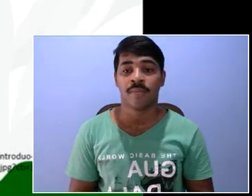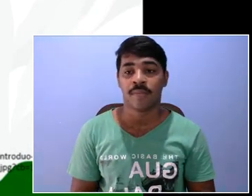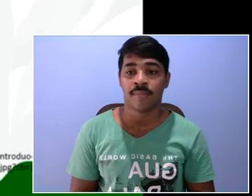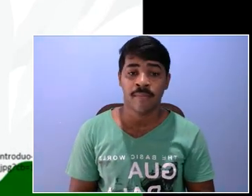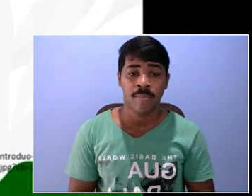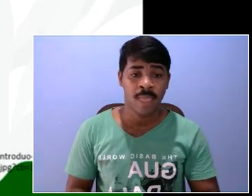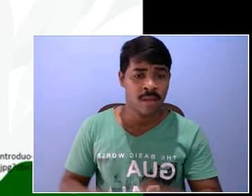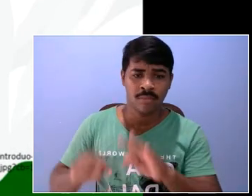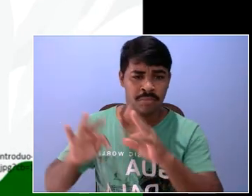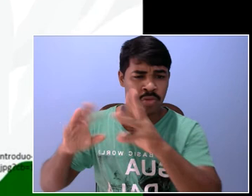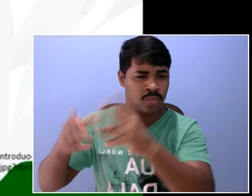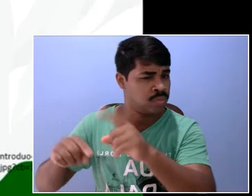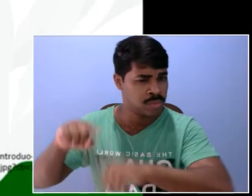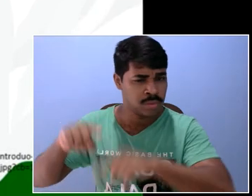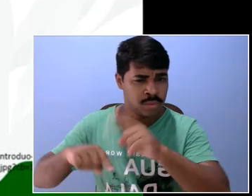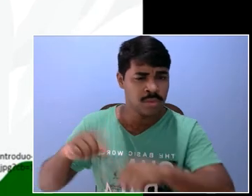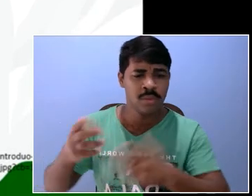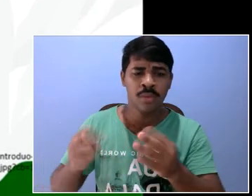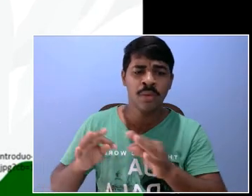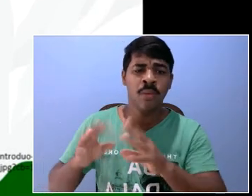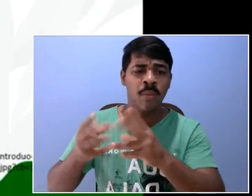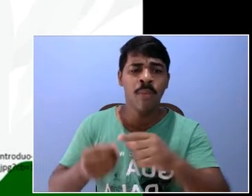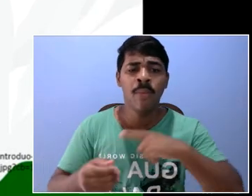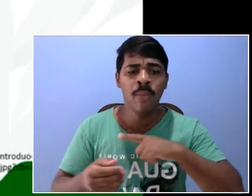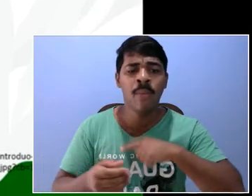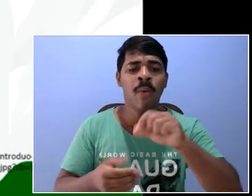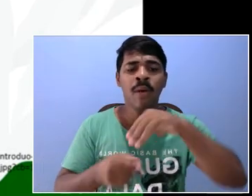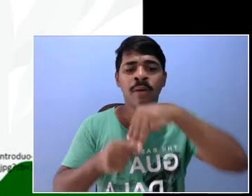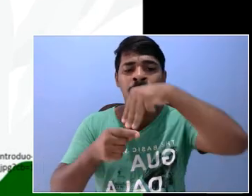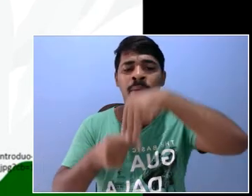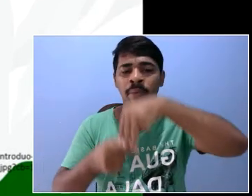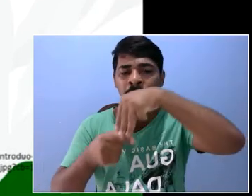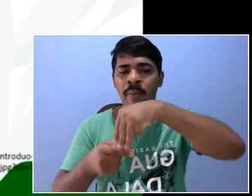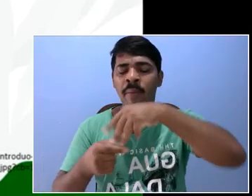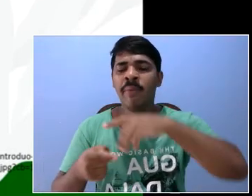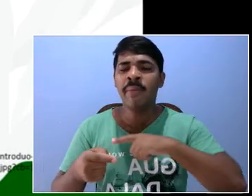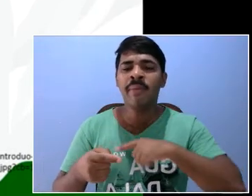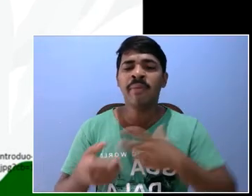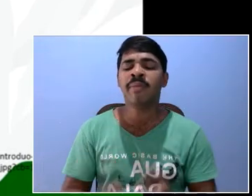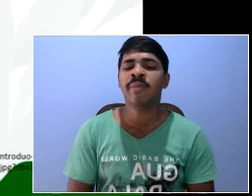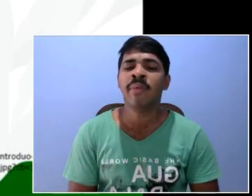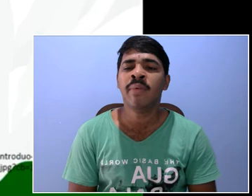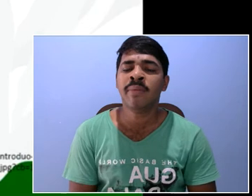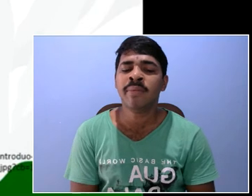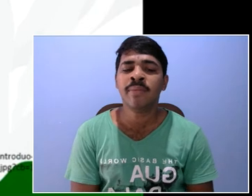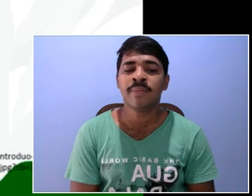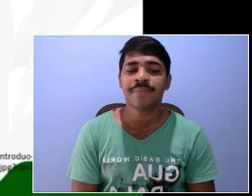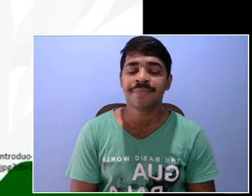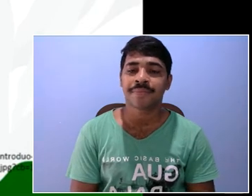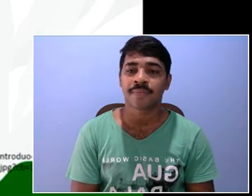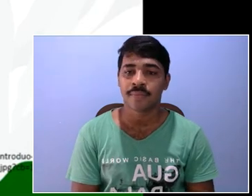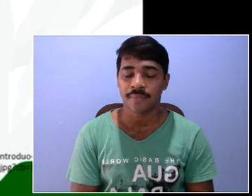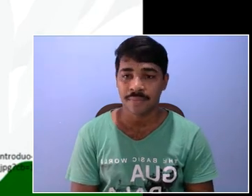corpo e mede a sua resistência à variação da velocidade ou à aceleração. Óbvio. Por exemplo, se você tem